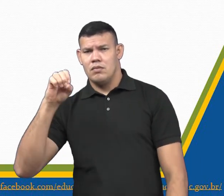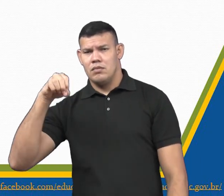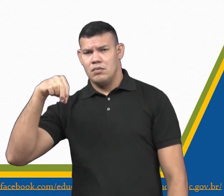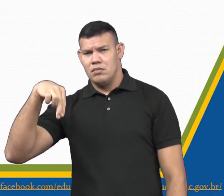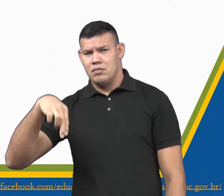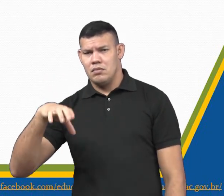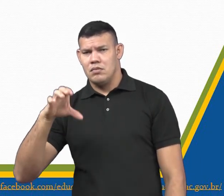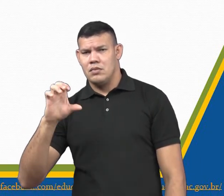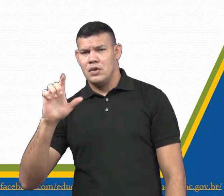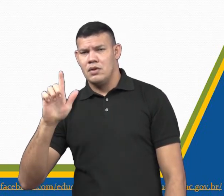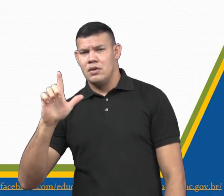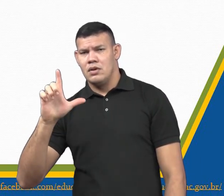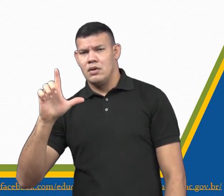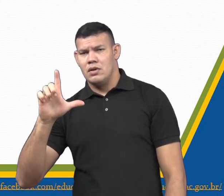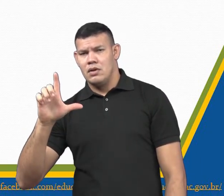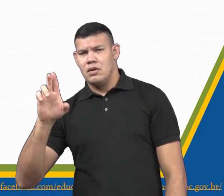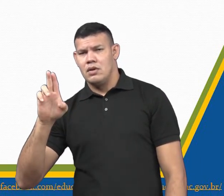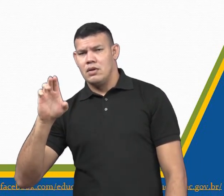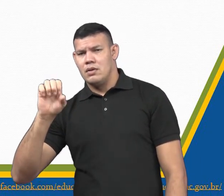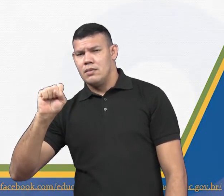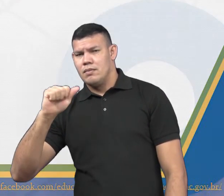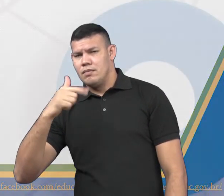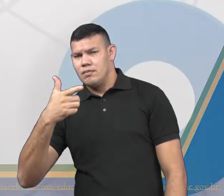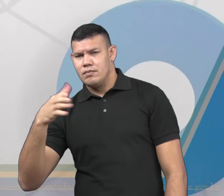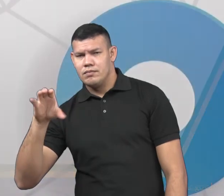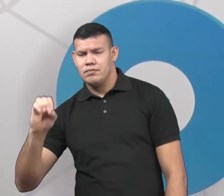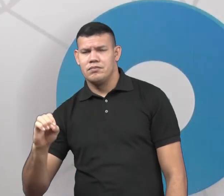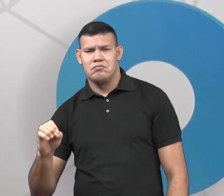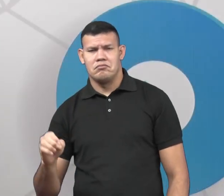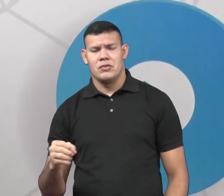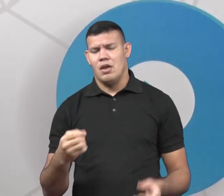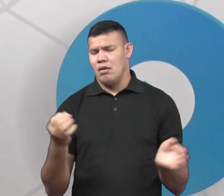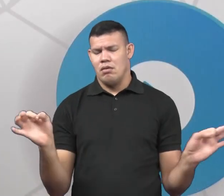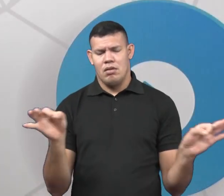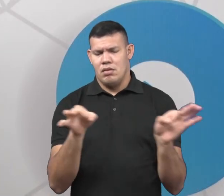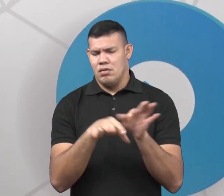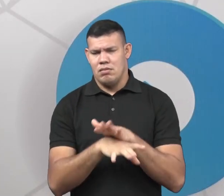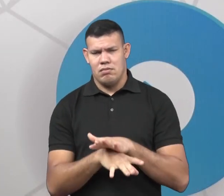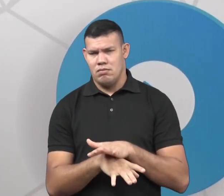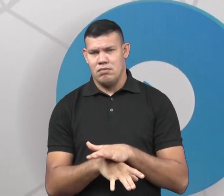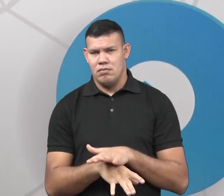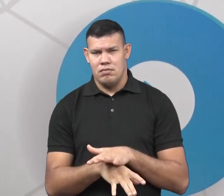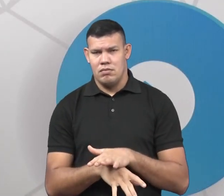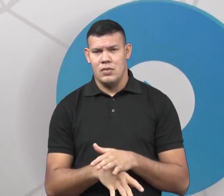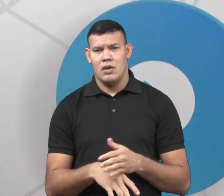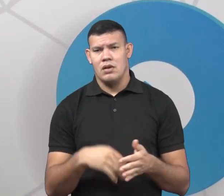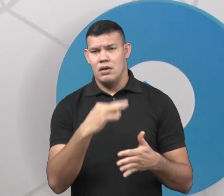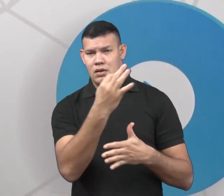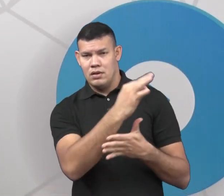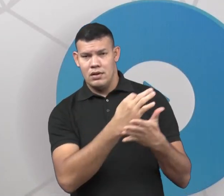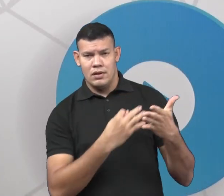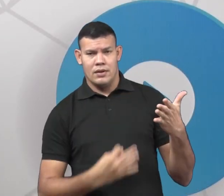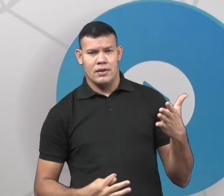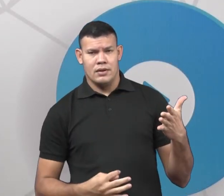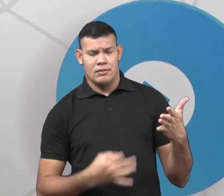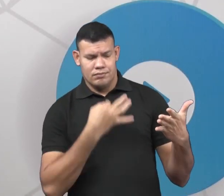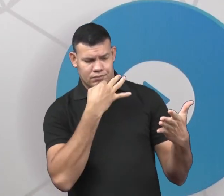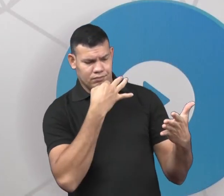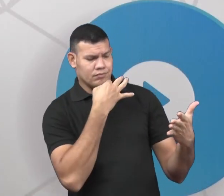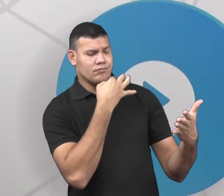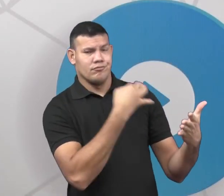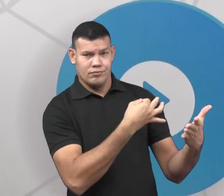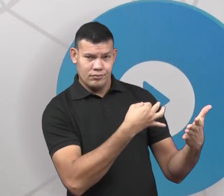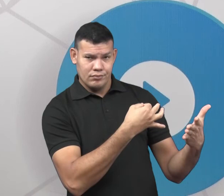ideia, onde se retoma a tese e faz um fechamento da argumentação. A argumentação é um quesito